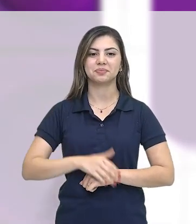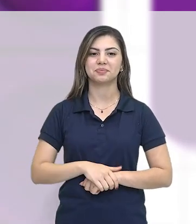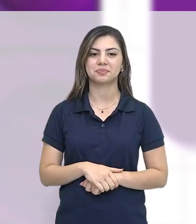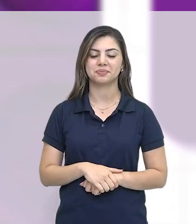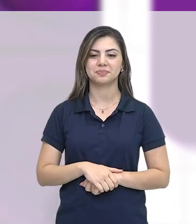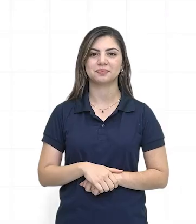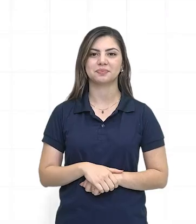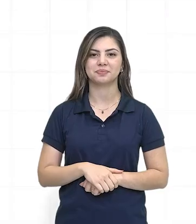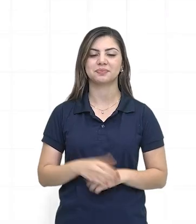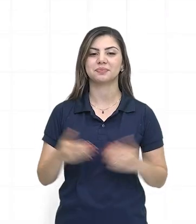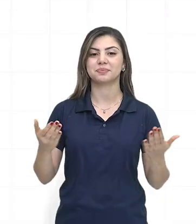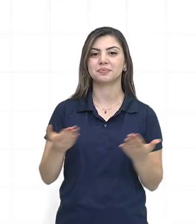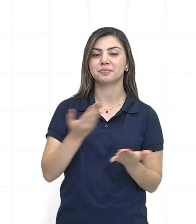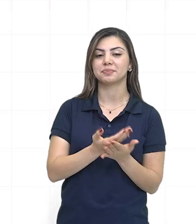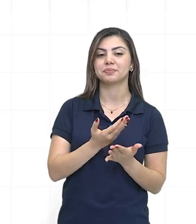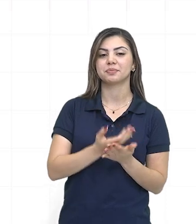conhecimento.